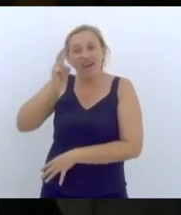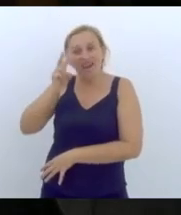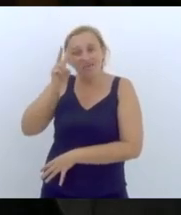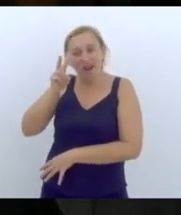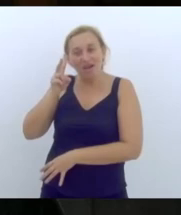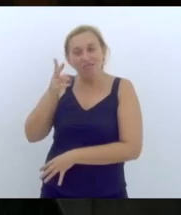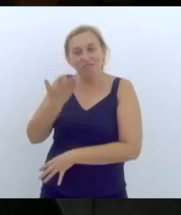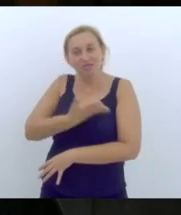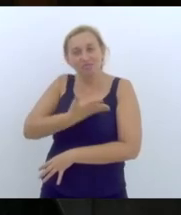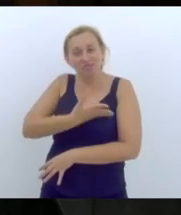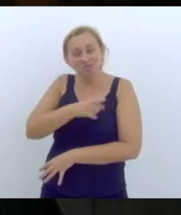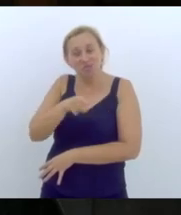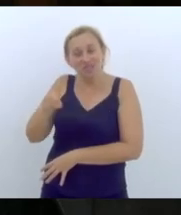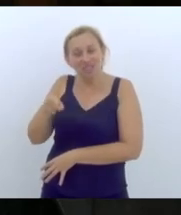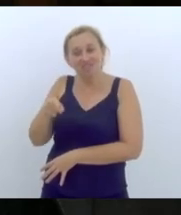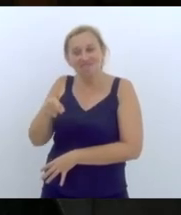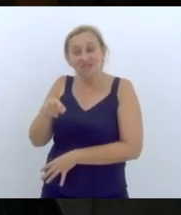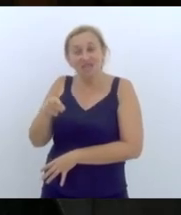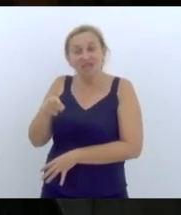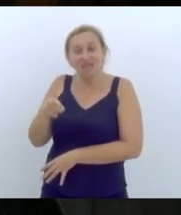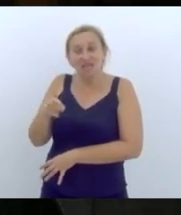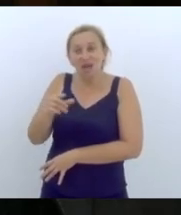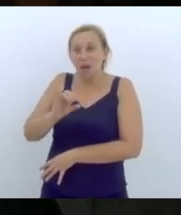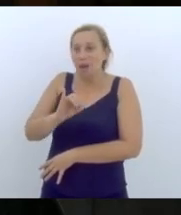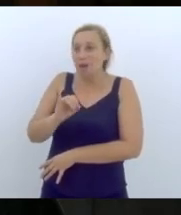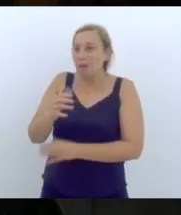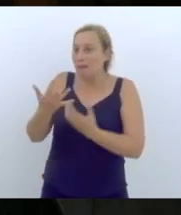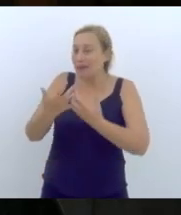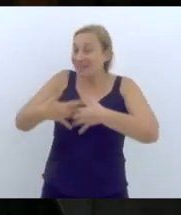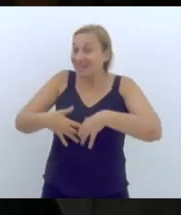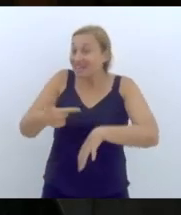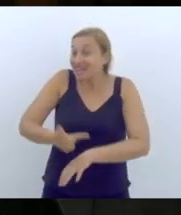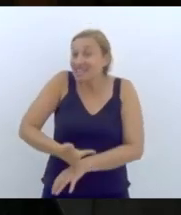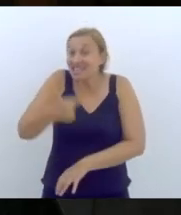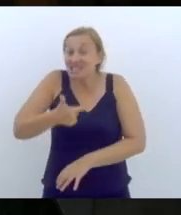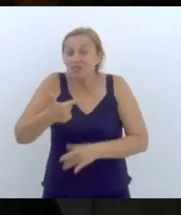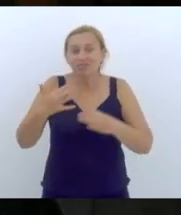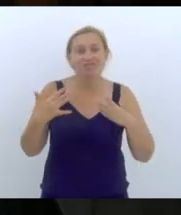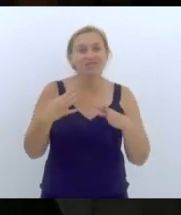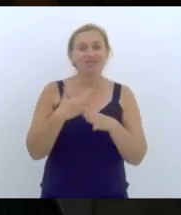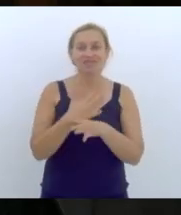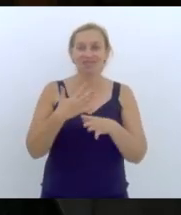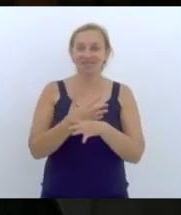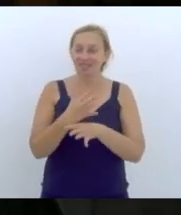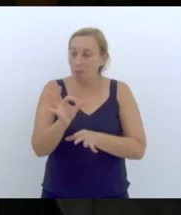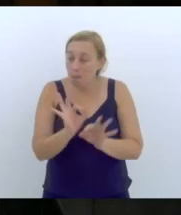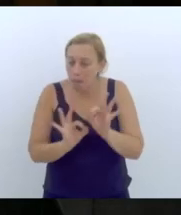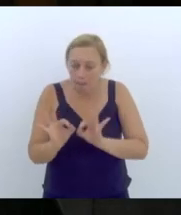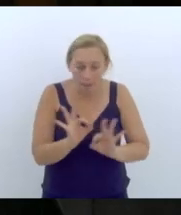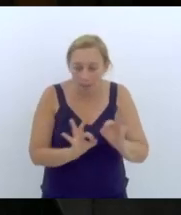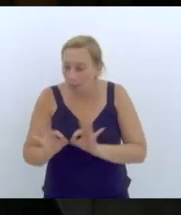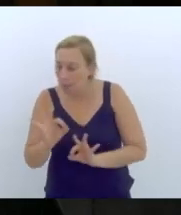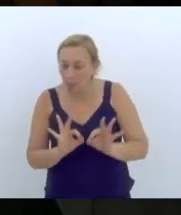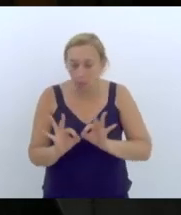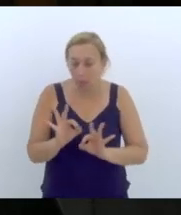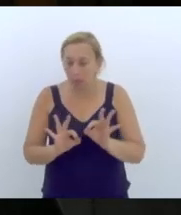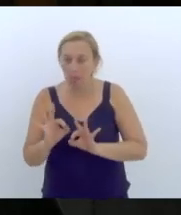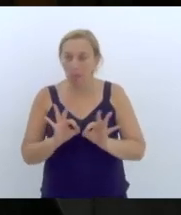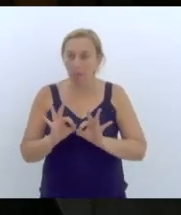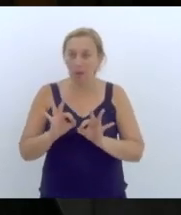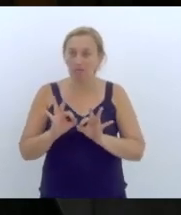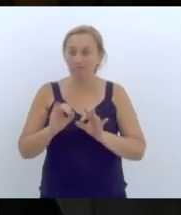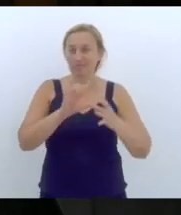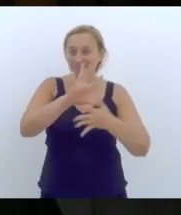meus pares que Petrópolis foi a segunda cidade planejada das